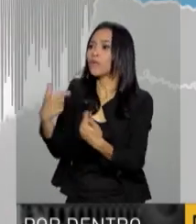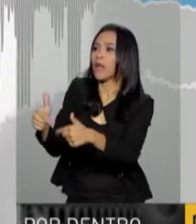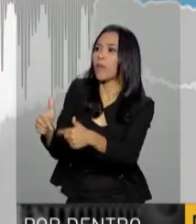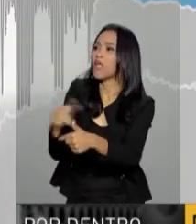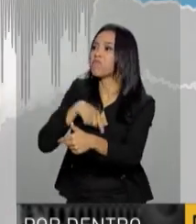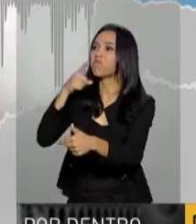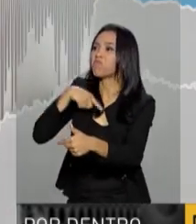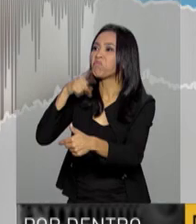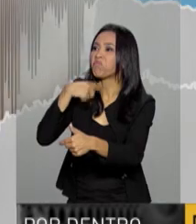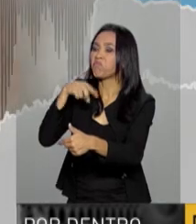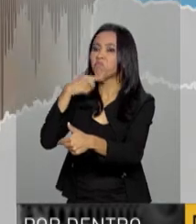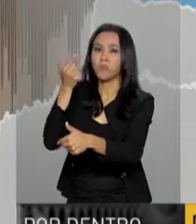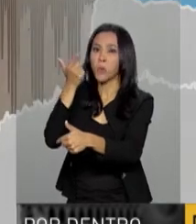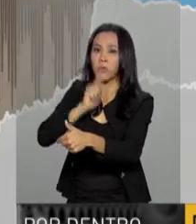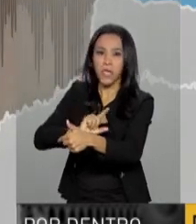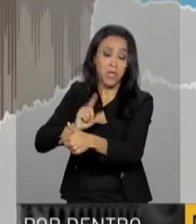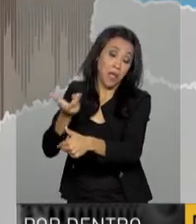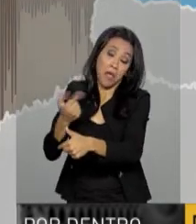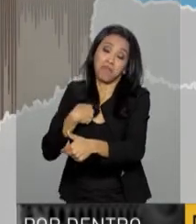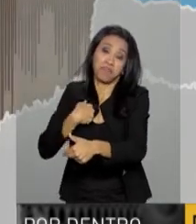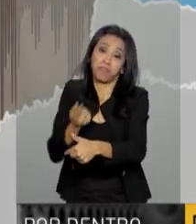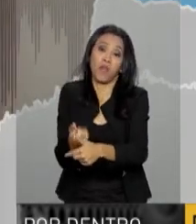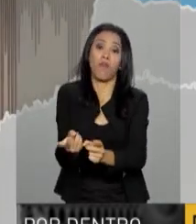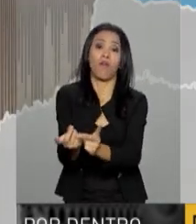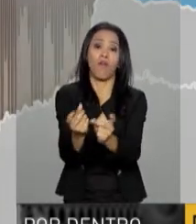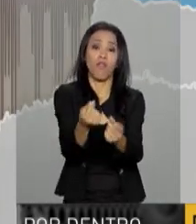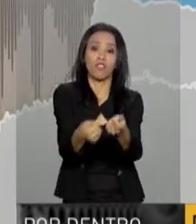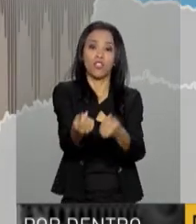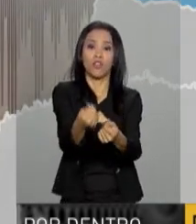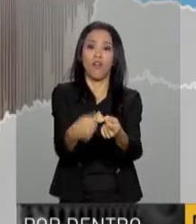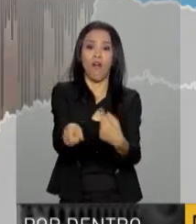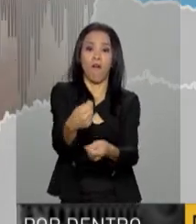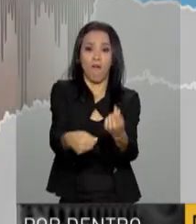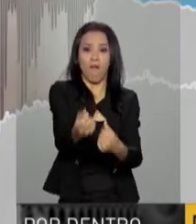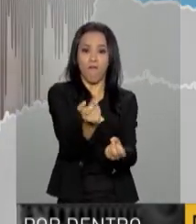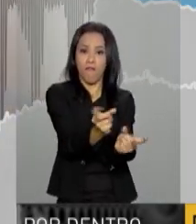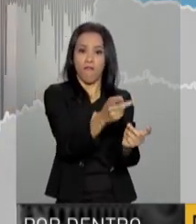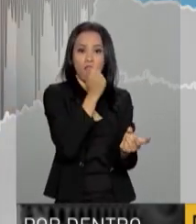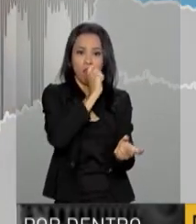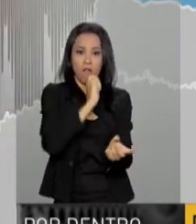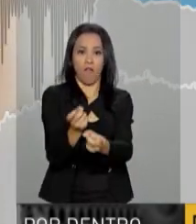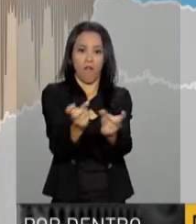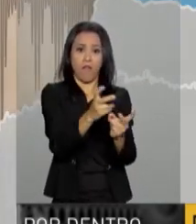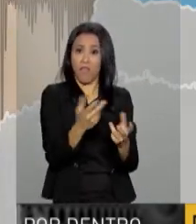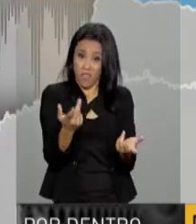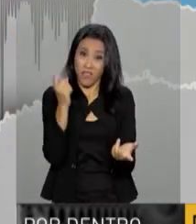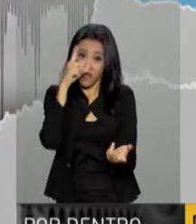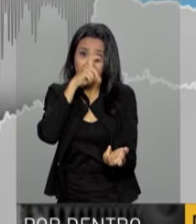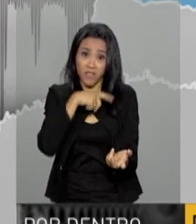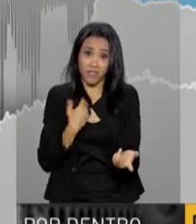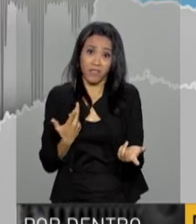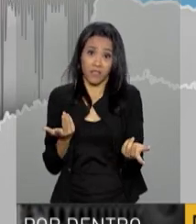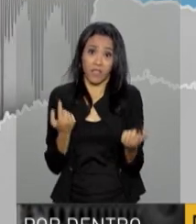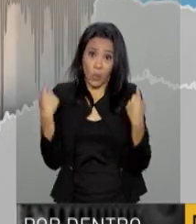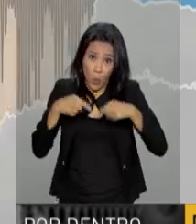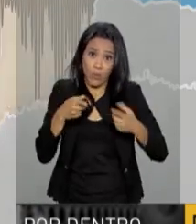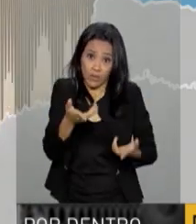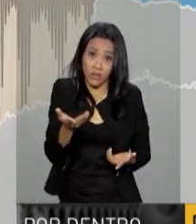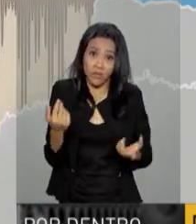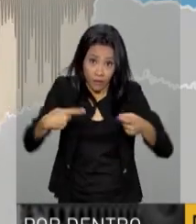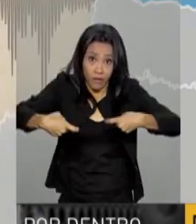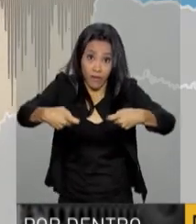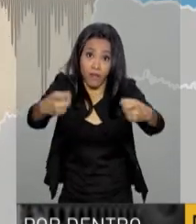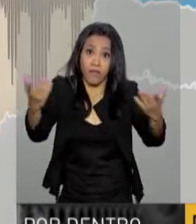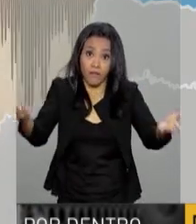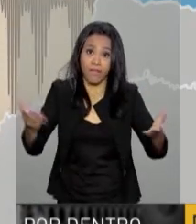ou com conseguindo mais ganhando menos é enfrentar isso é difícil não é secretário essa essa guerra com o próprio